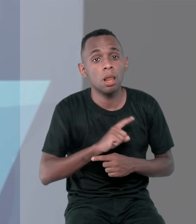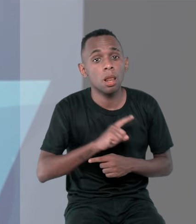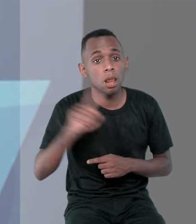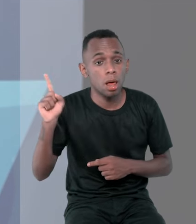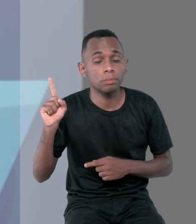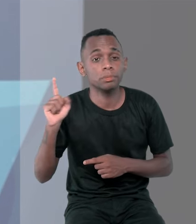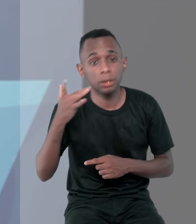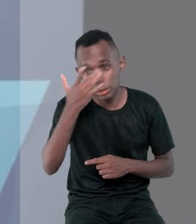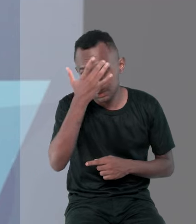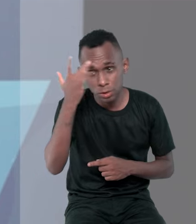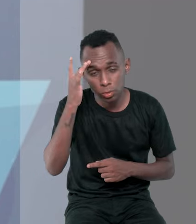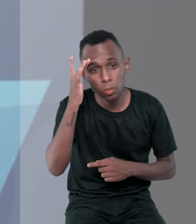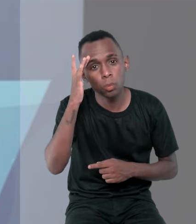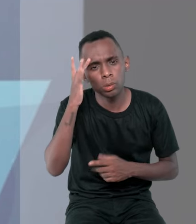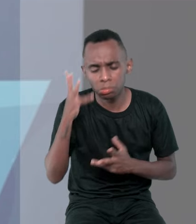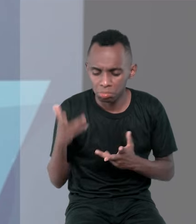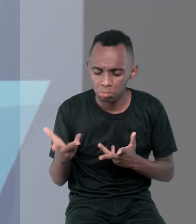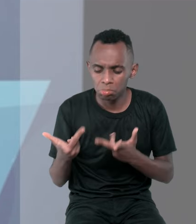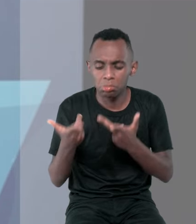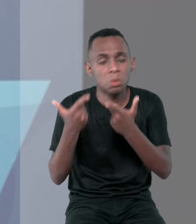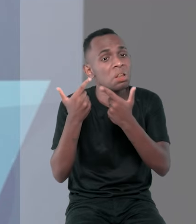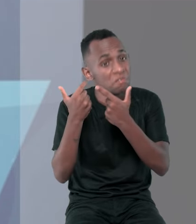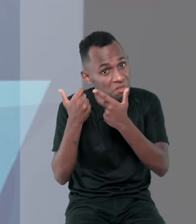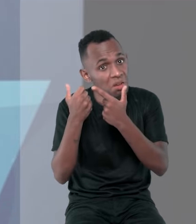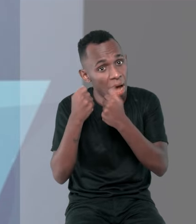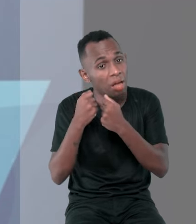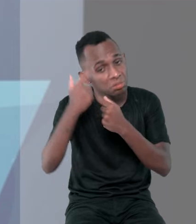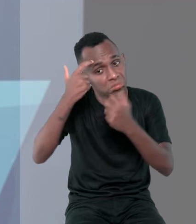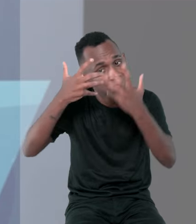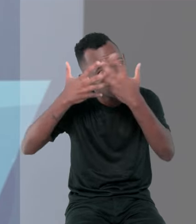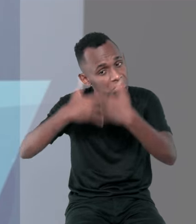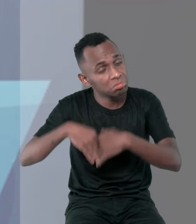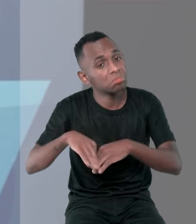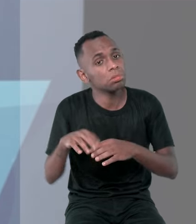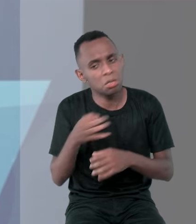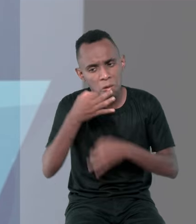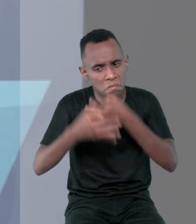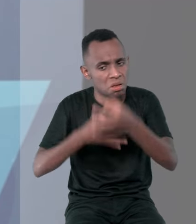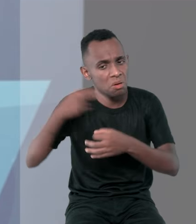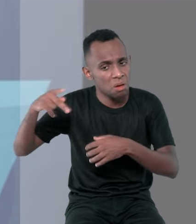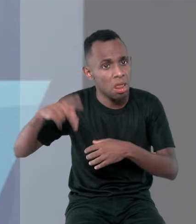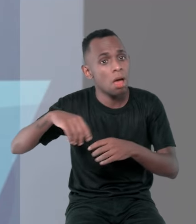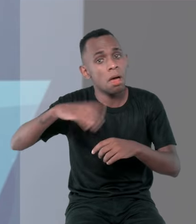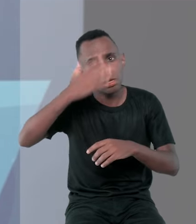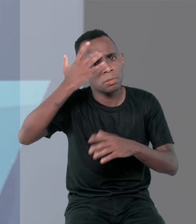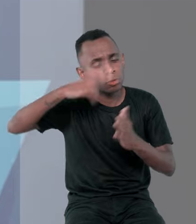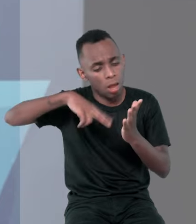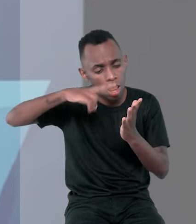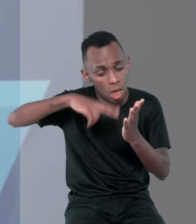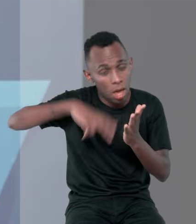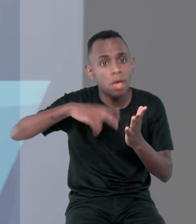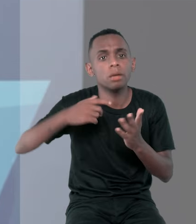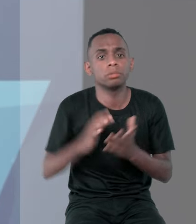pessoas estão qualificadas no sentido de senso crítico, né? São pessoas que leem. O